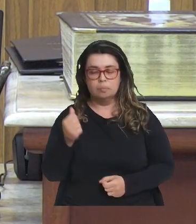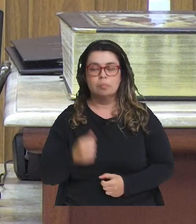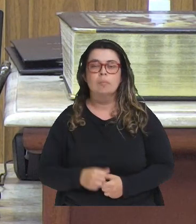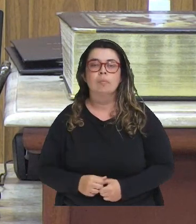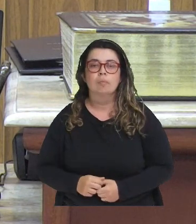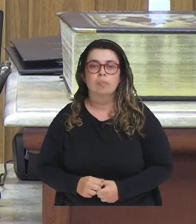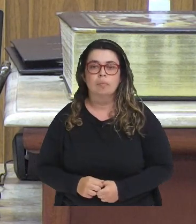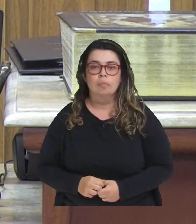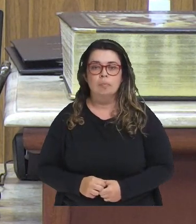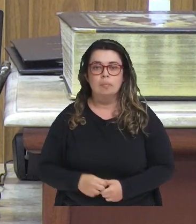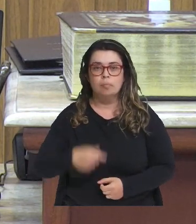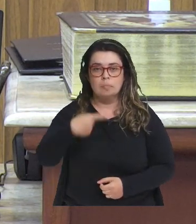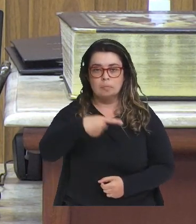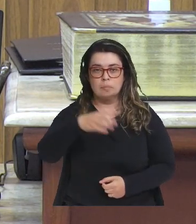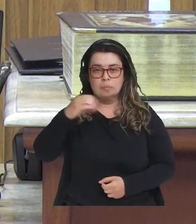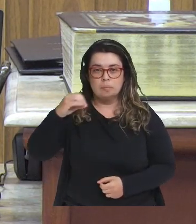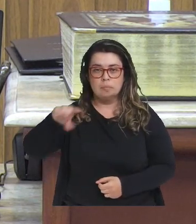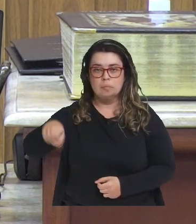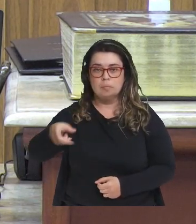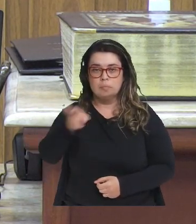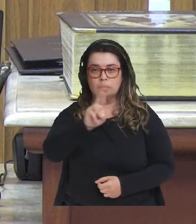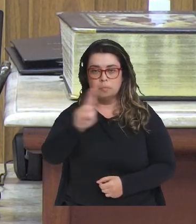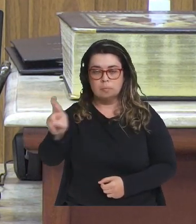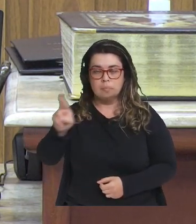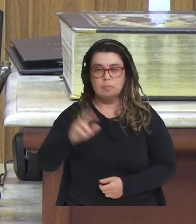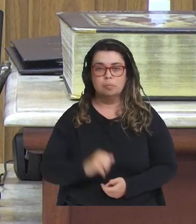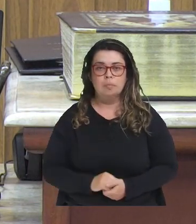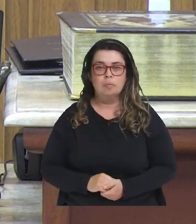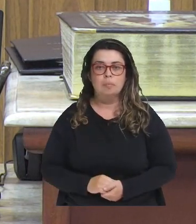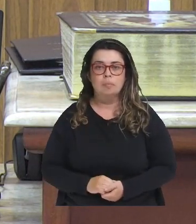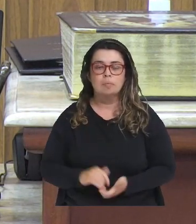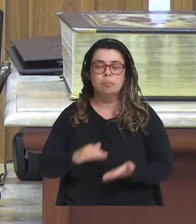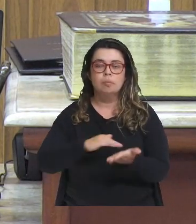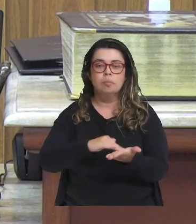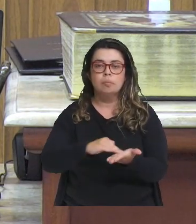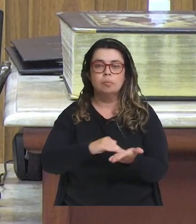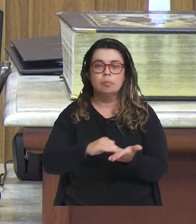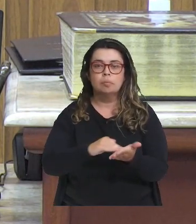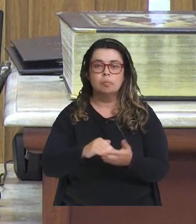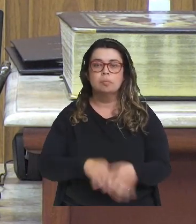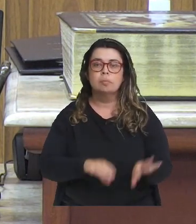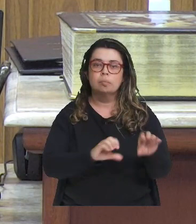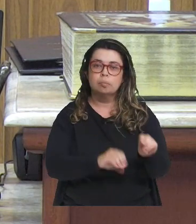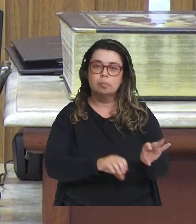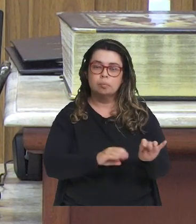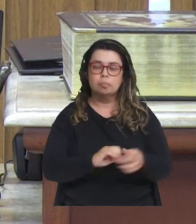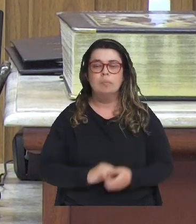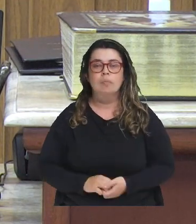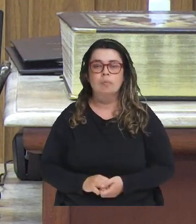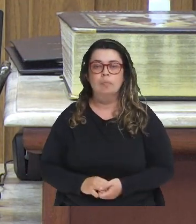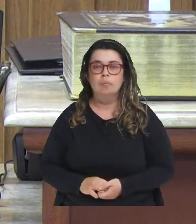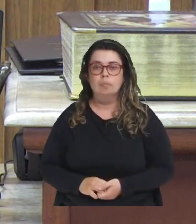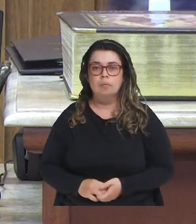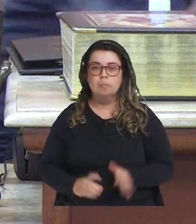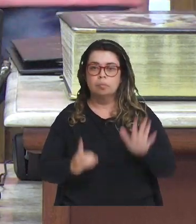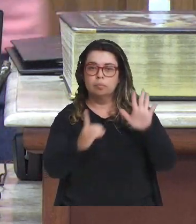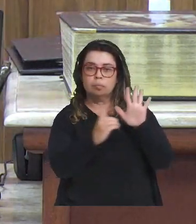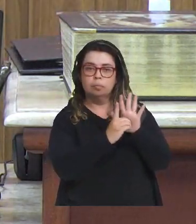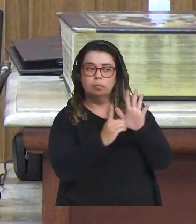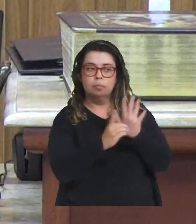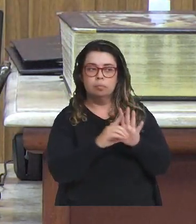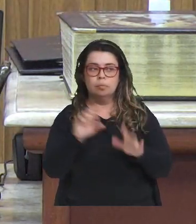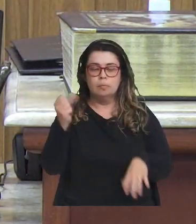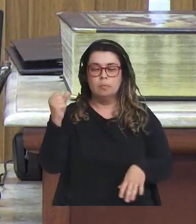de R$ 100 mil, junto à unidade orçamentária da Secretaria Municipal da Educação. Decreto número